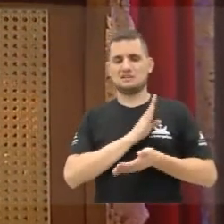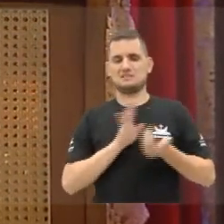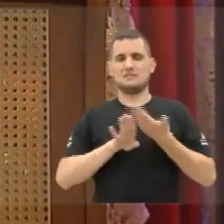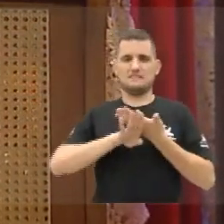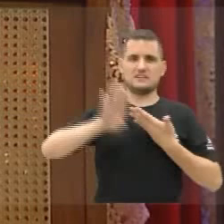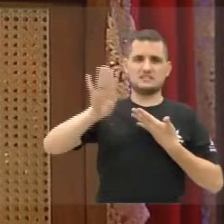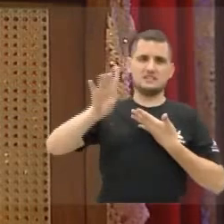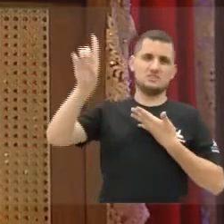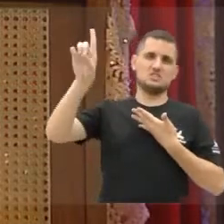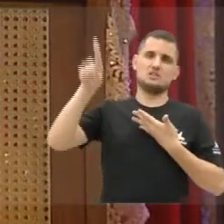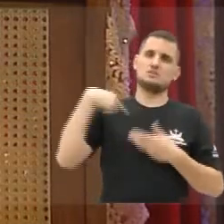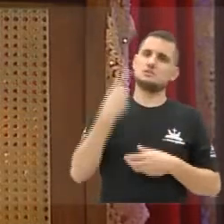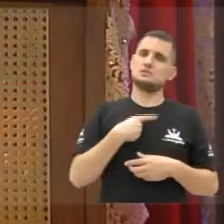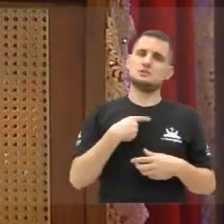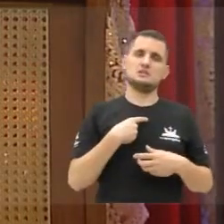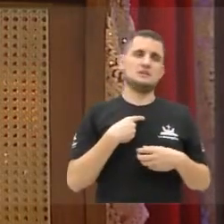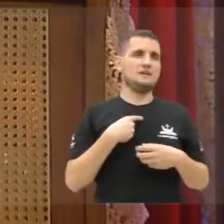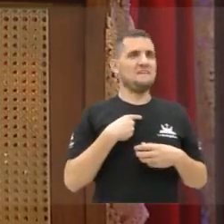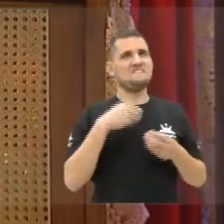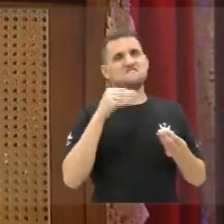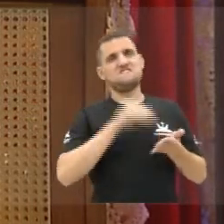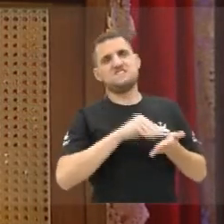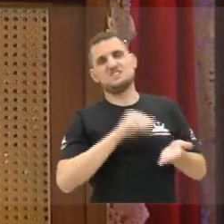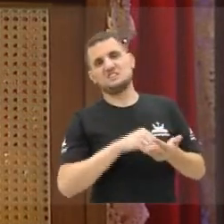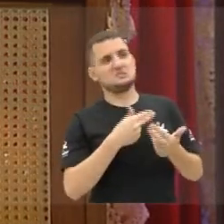ti, eu estarei incompleto.